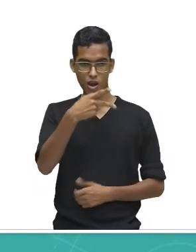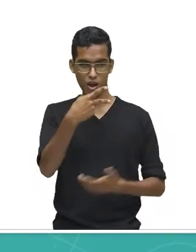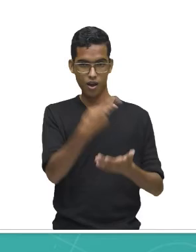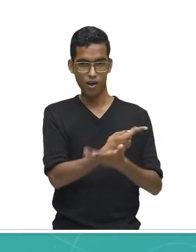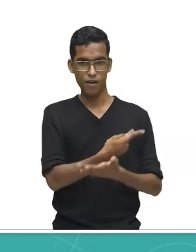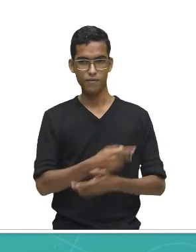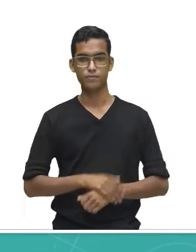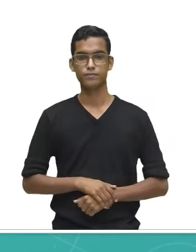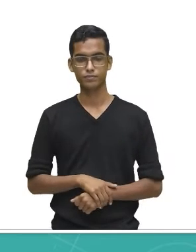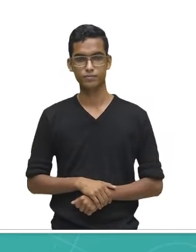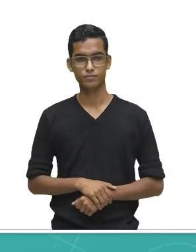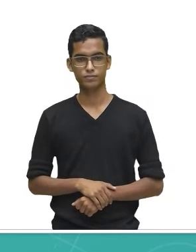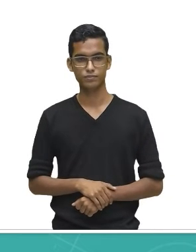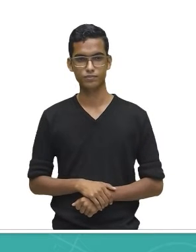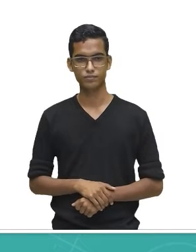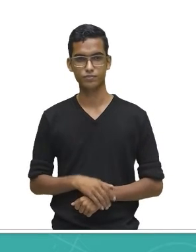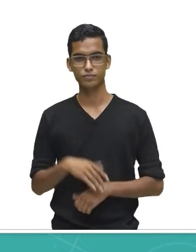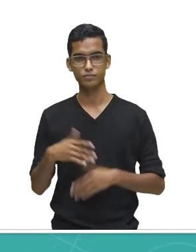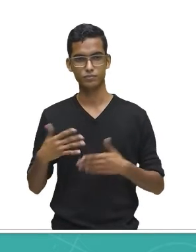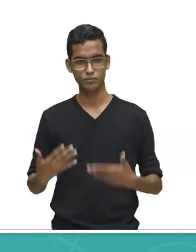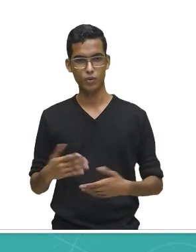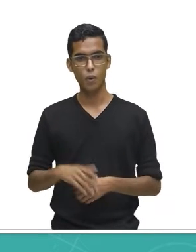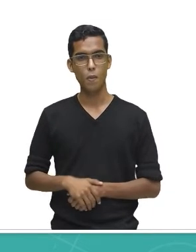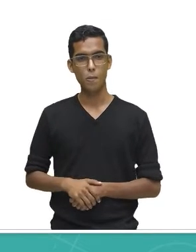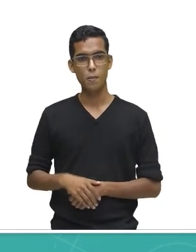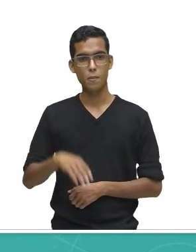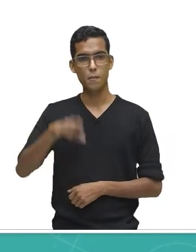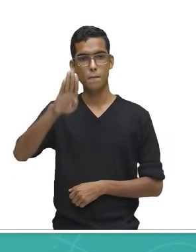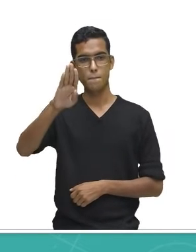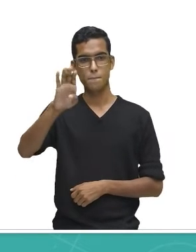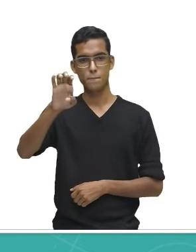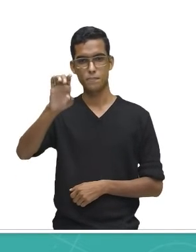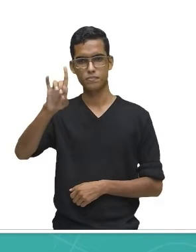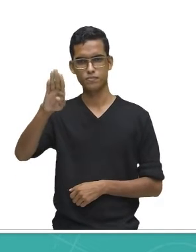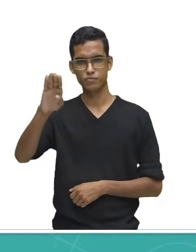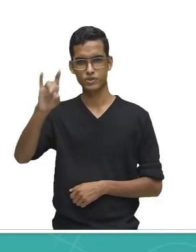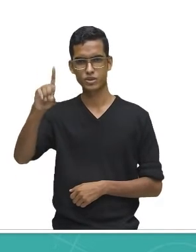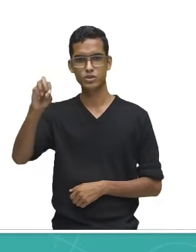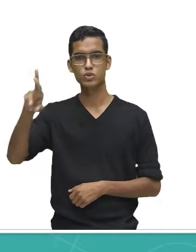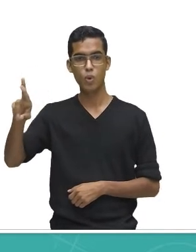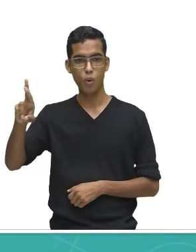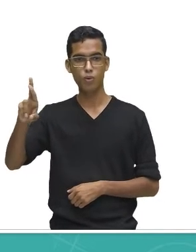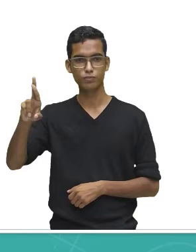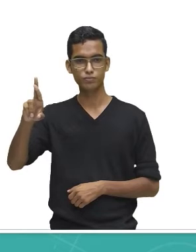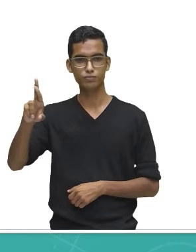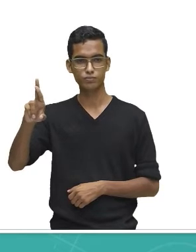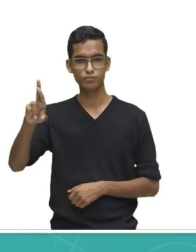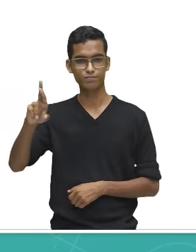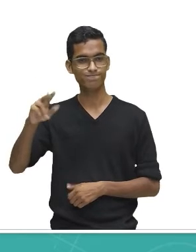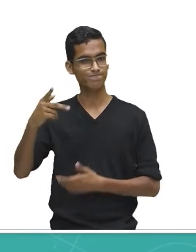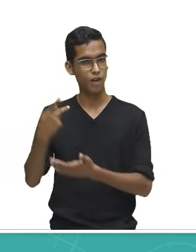Bicicleta, no lugar de bicicleta.